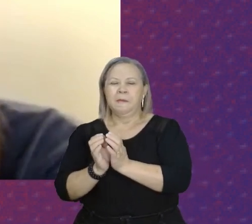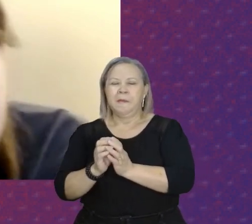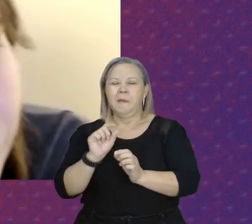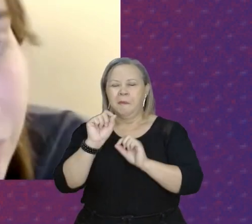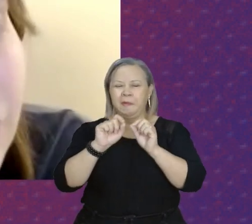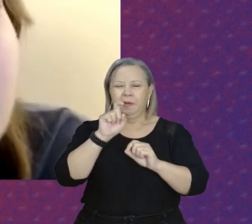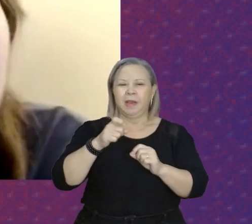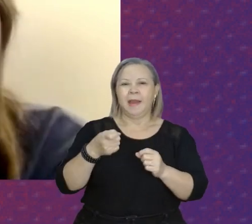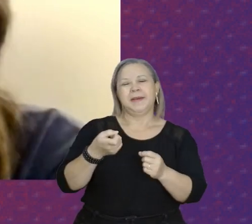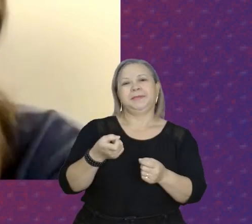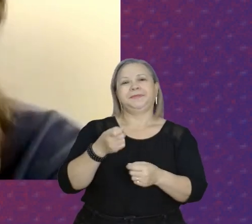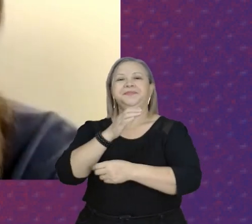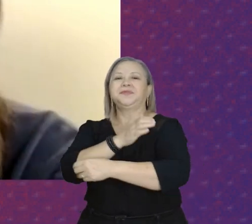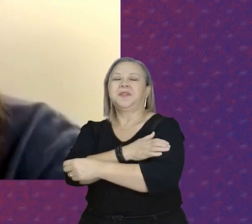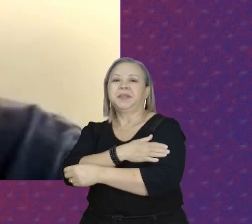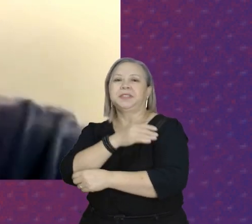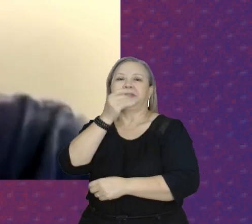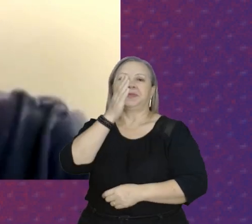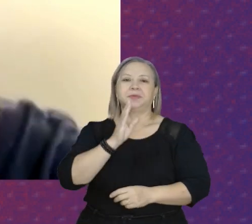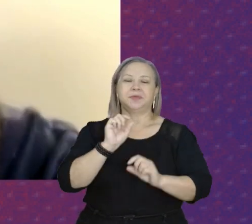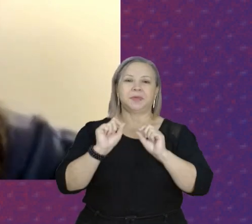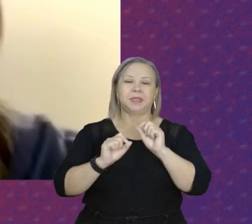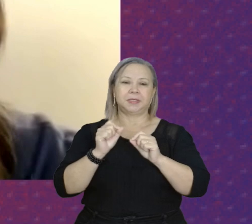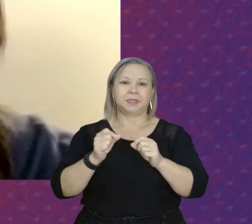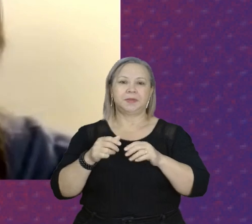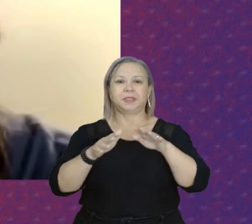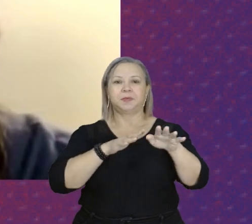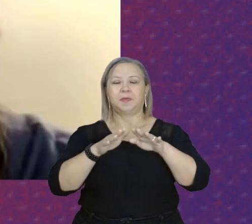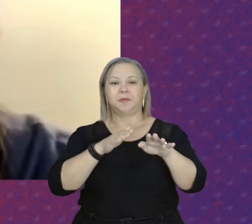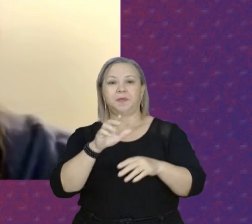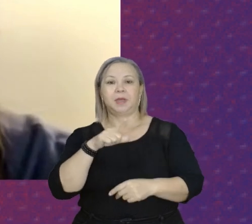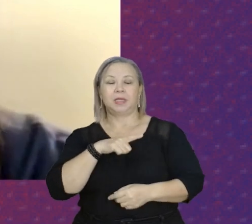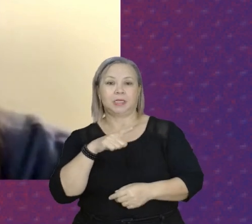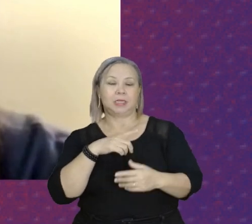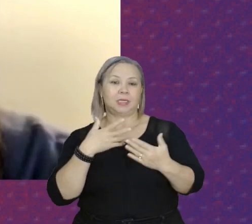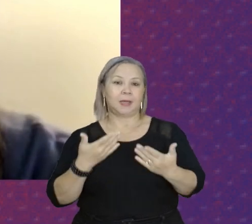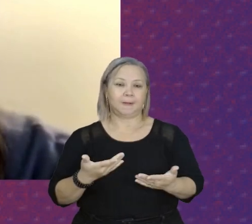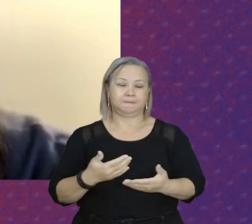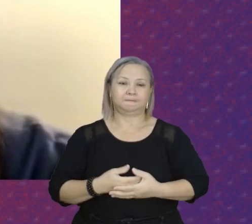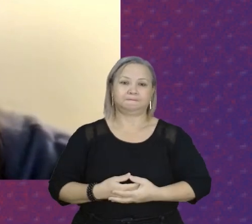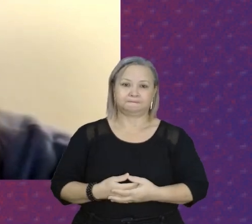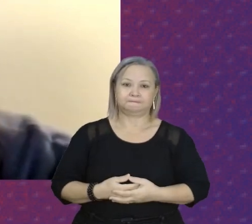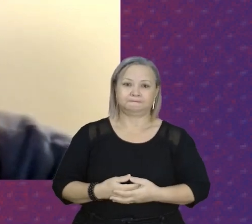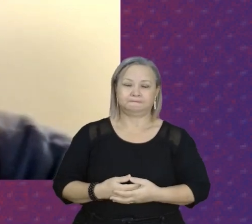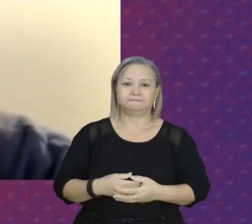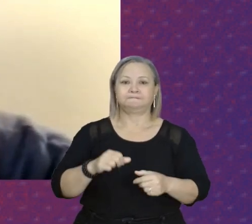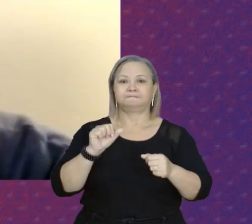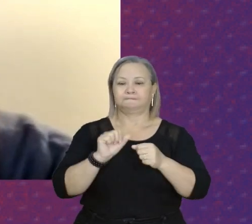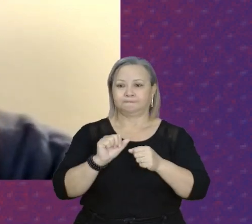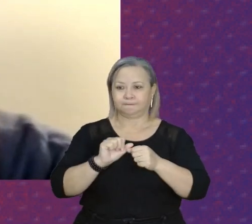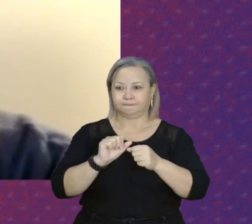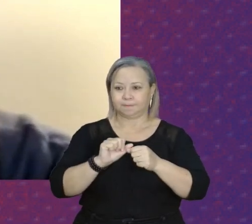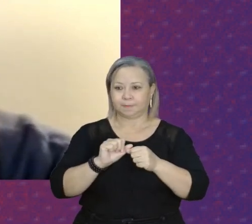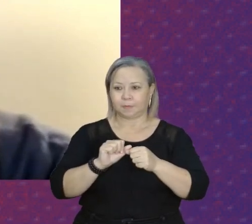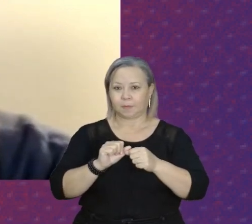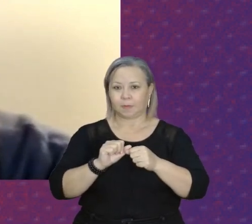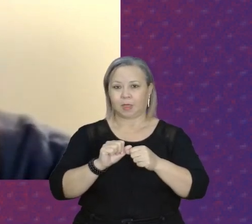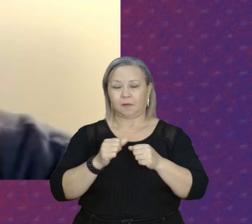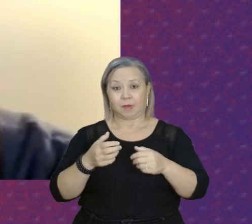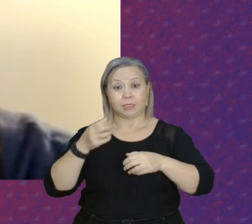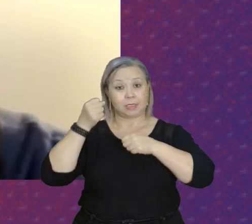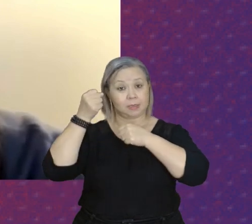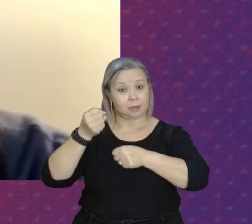Brasil, e é desse movimento que tem esse movimento que fez esse